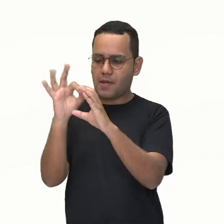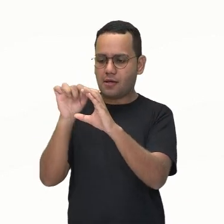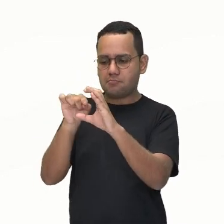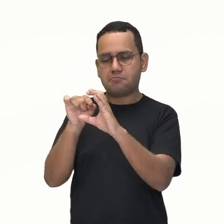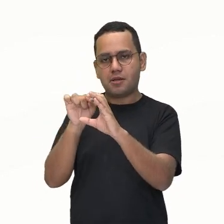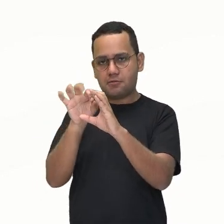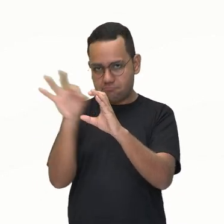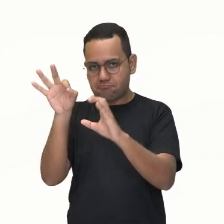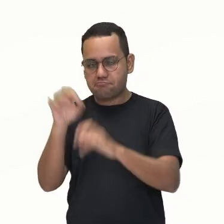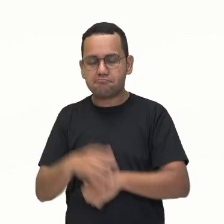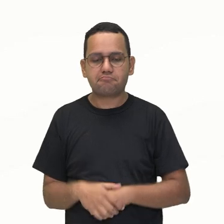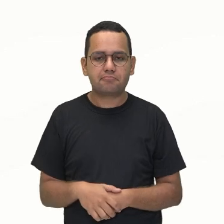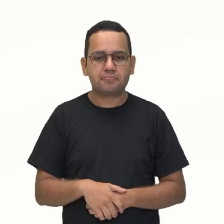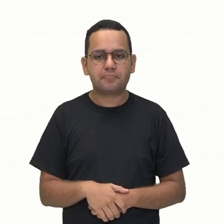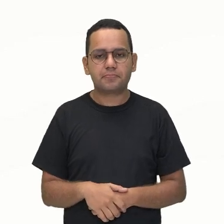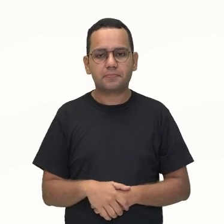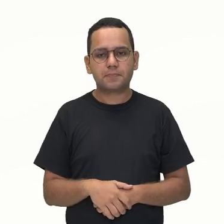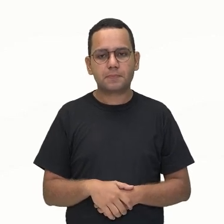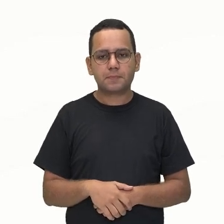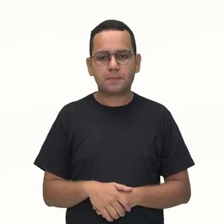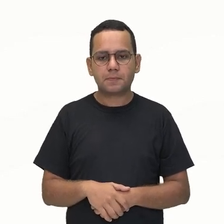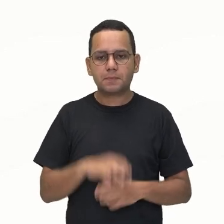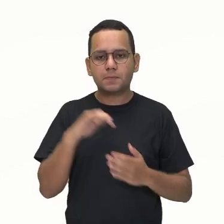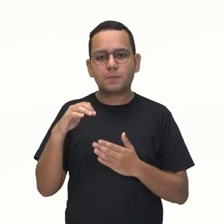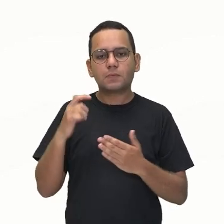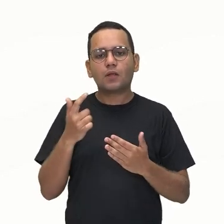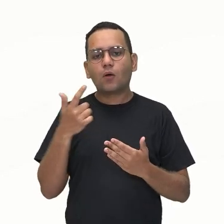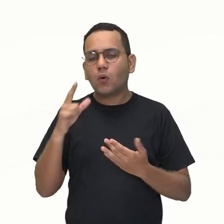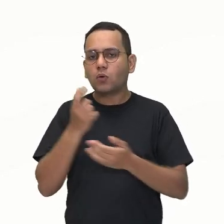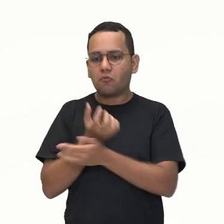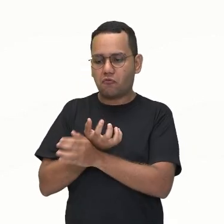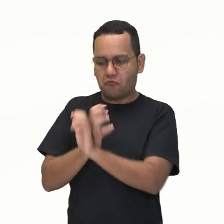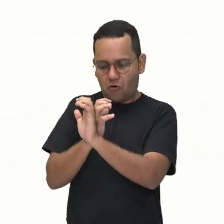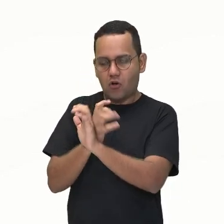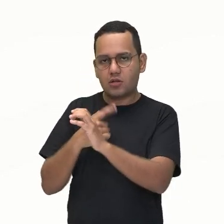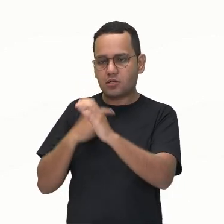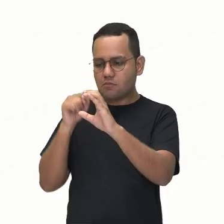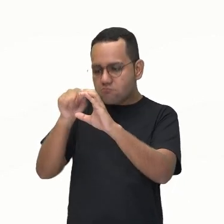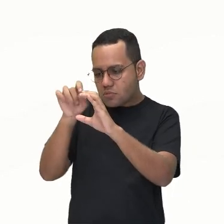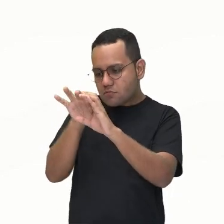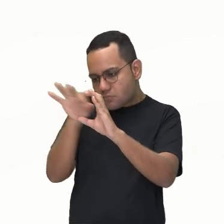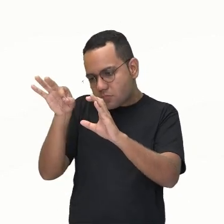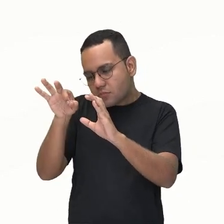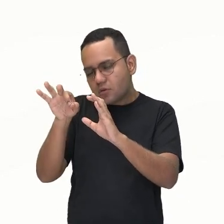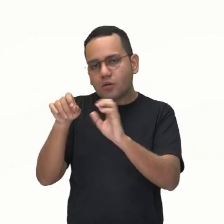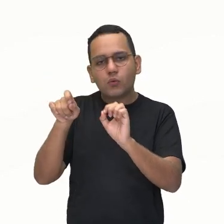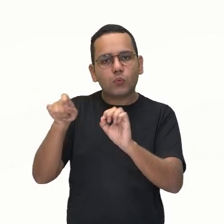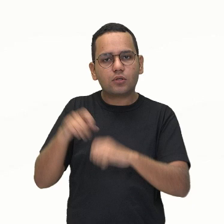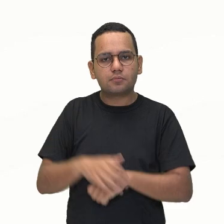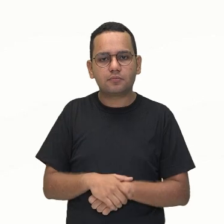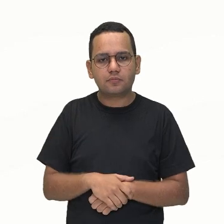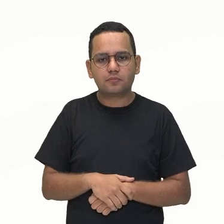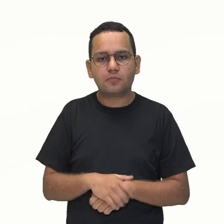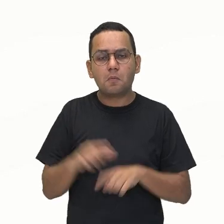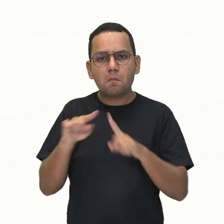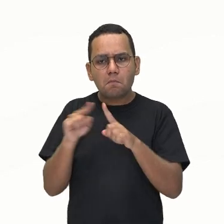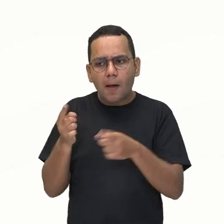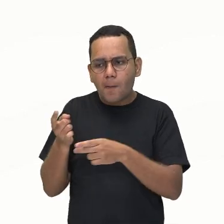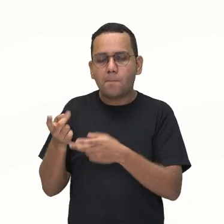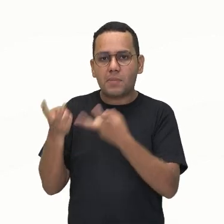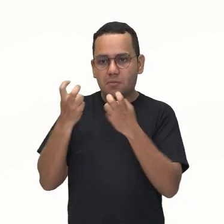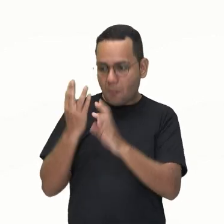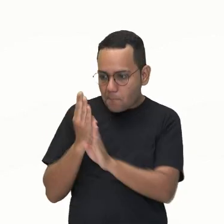aí nós temos também a presença dos fósseis eucariontes. Todos os fósseis são evidências evolutivas